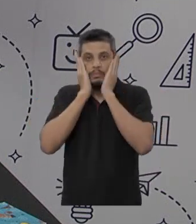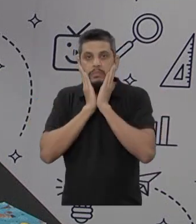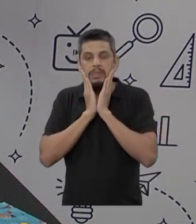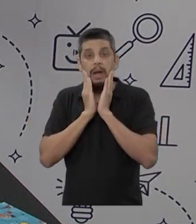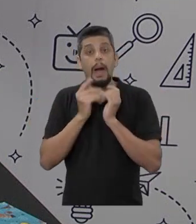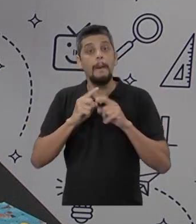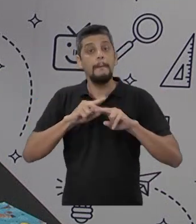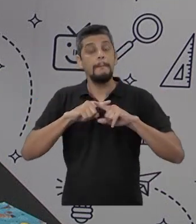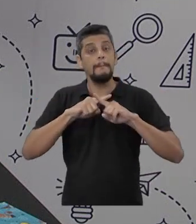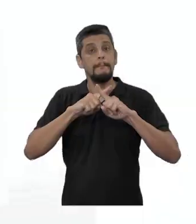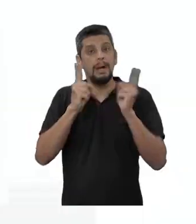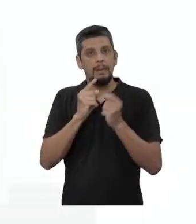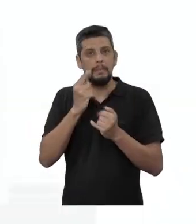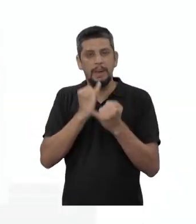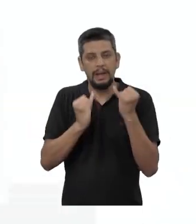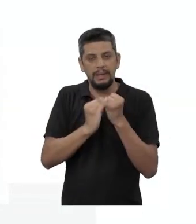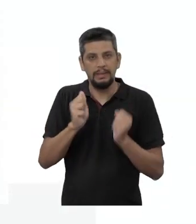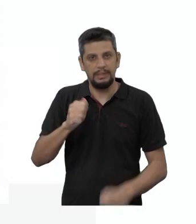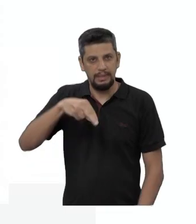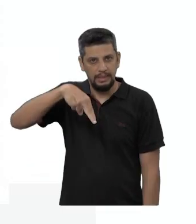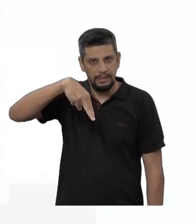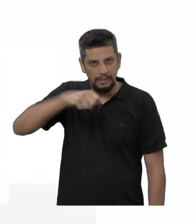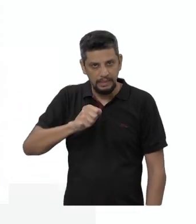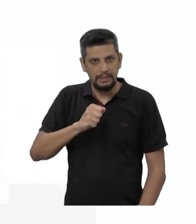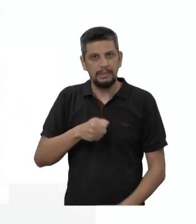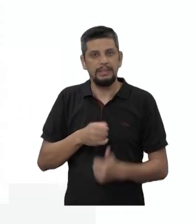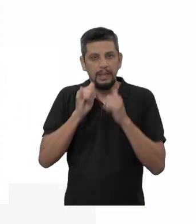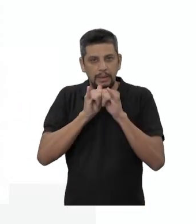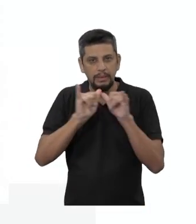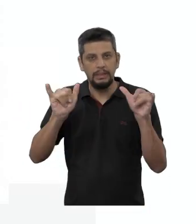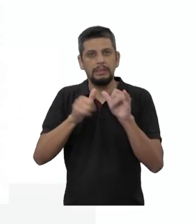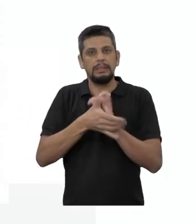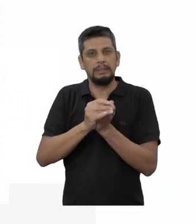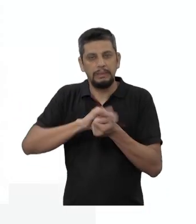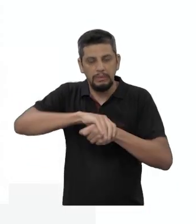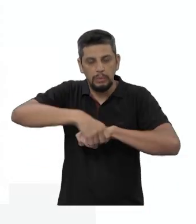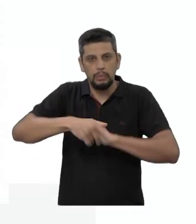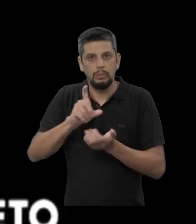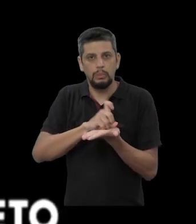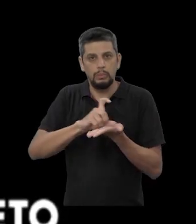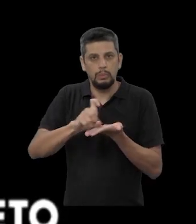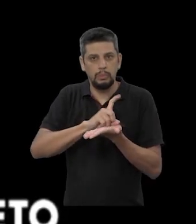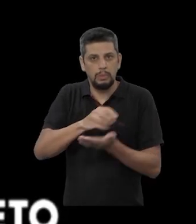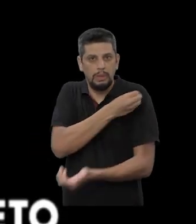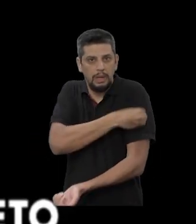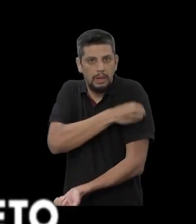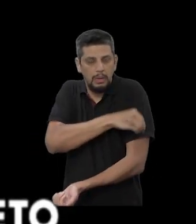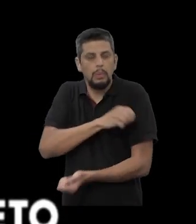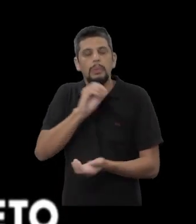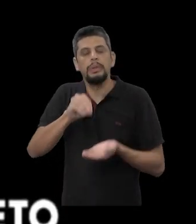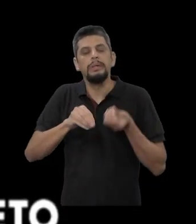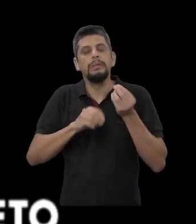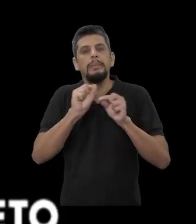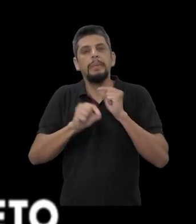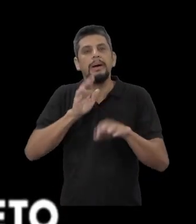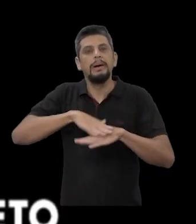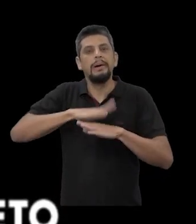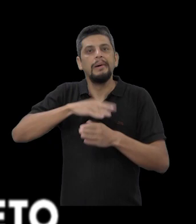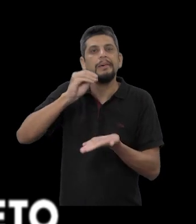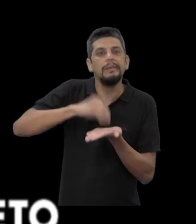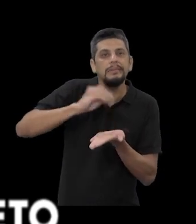Mas me parece que a Ana tem outra dica para a gente. Além de lavar as mãos e usar o álcool, Ana, o que mais que está